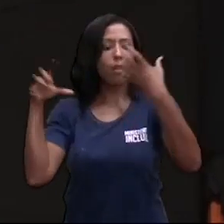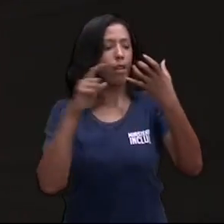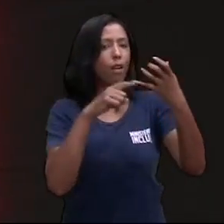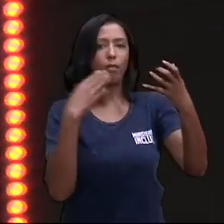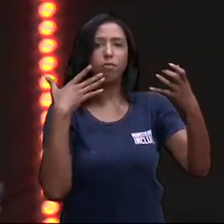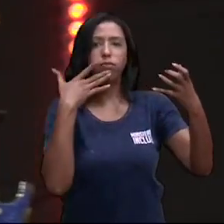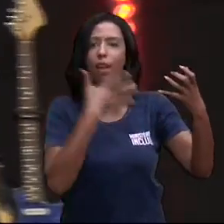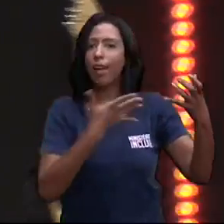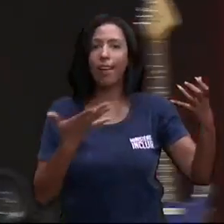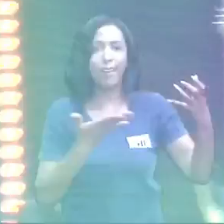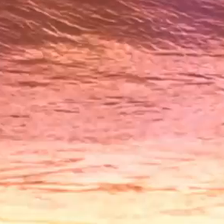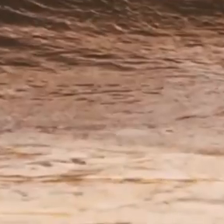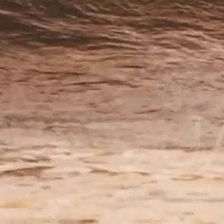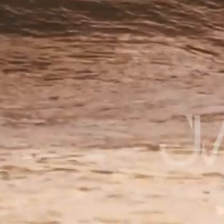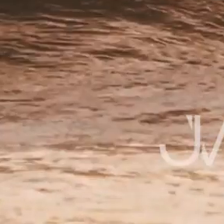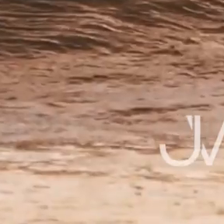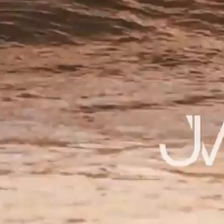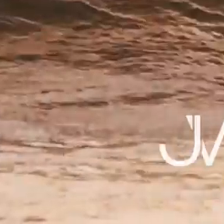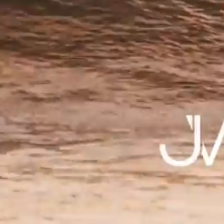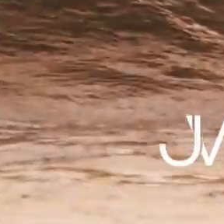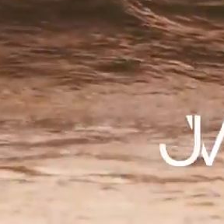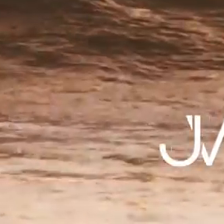eu ouvi a sua cabeça nesse momento